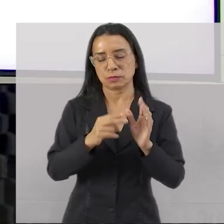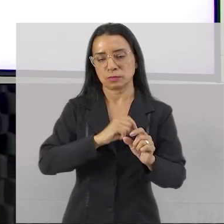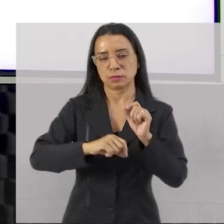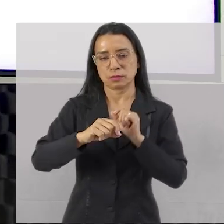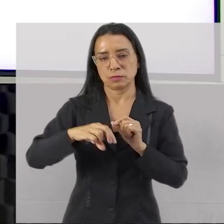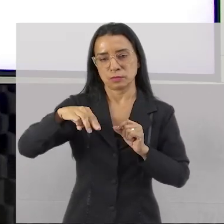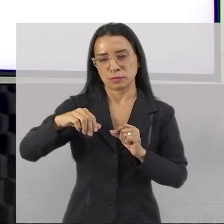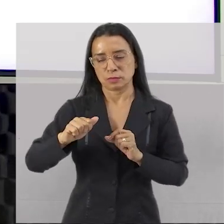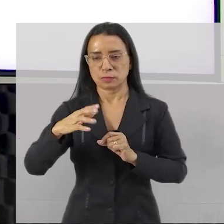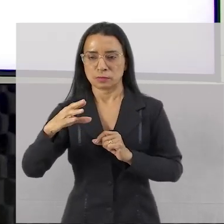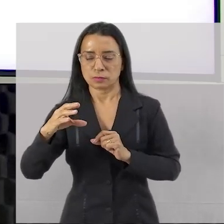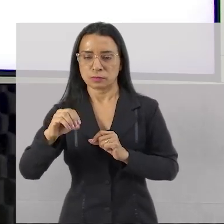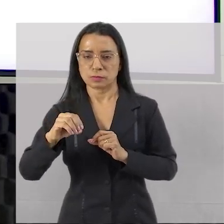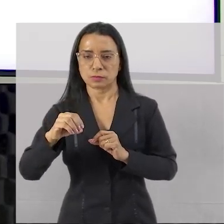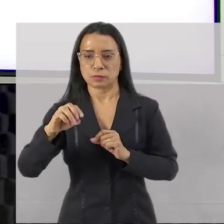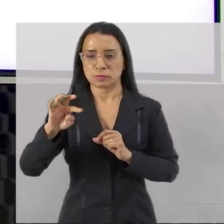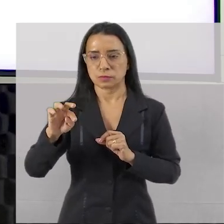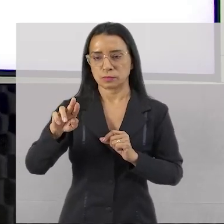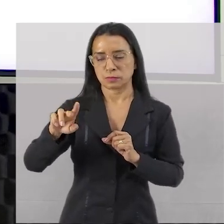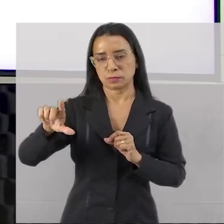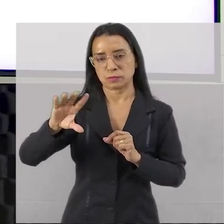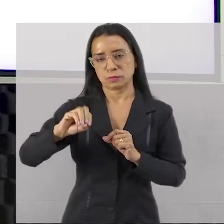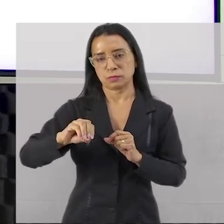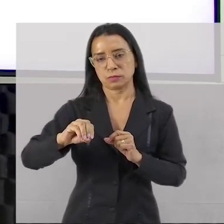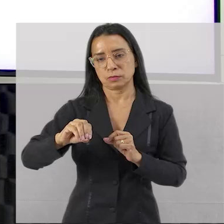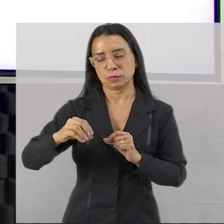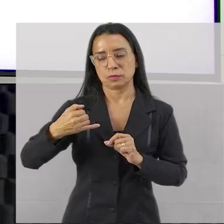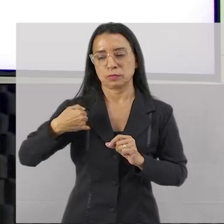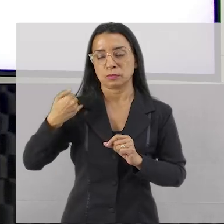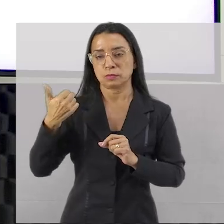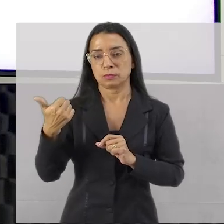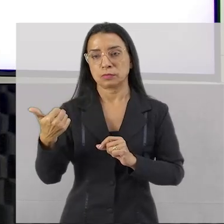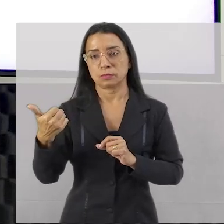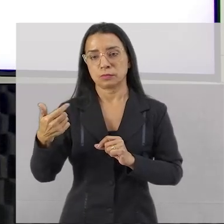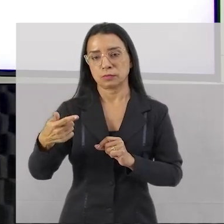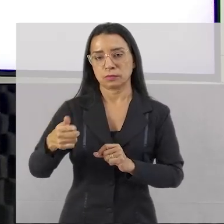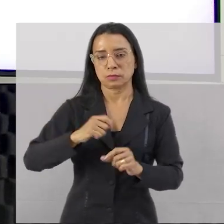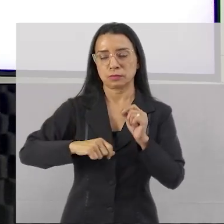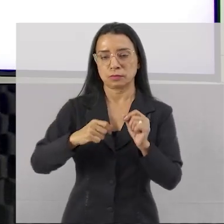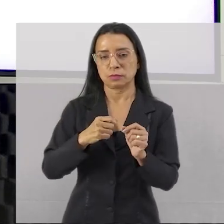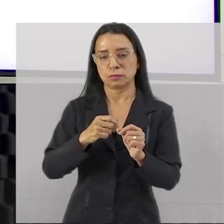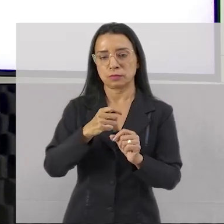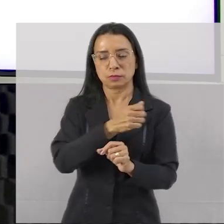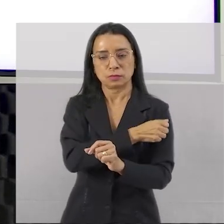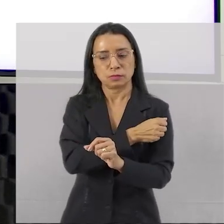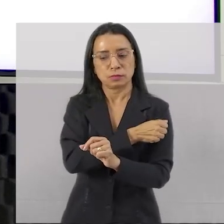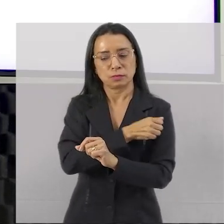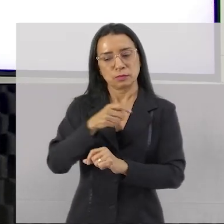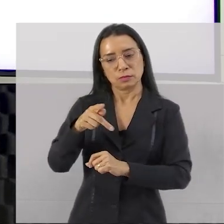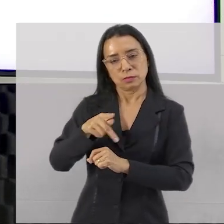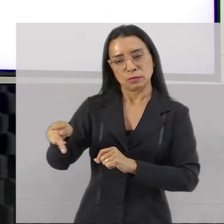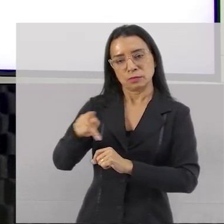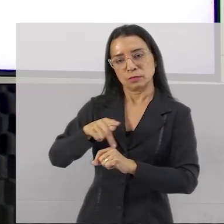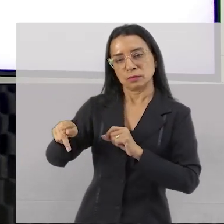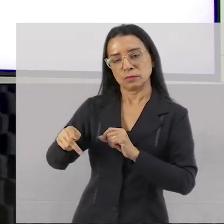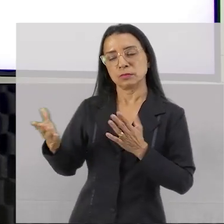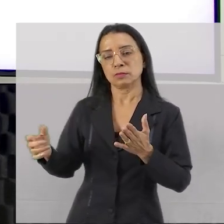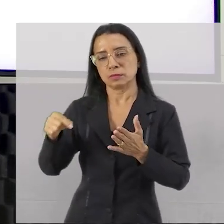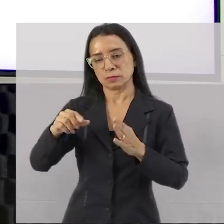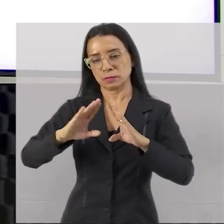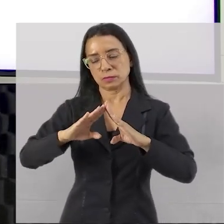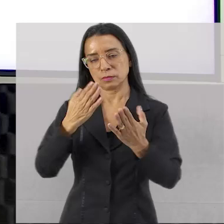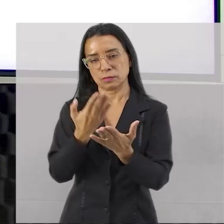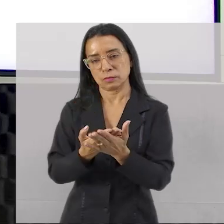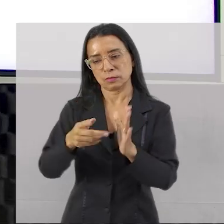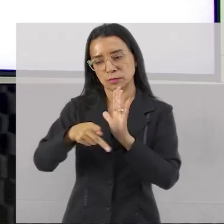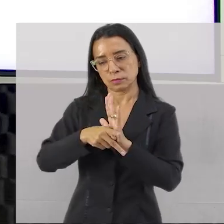Marco Túlio, tá? À época ele tinha 17 anos, foi o meu aluno em uma instituição aqui de São